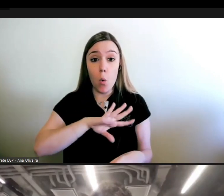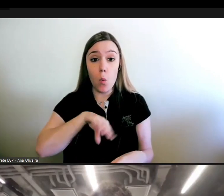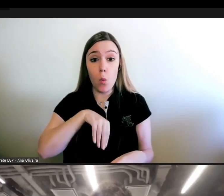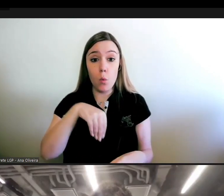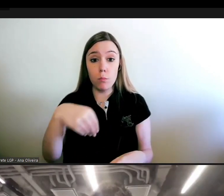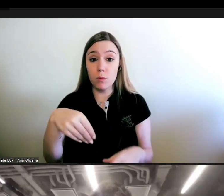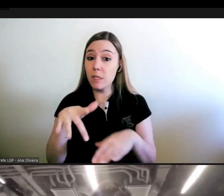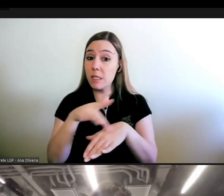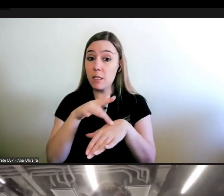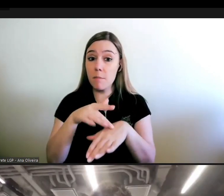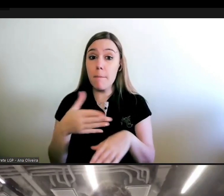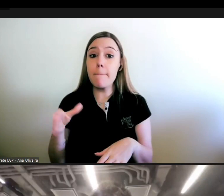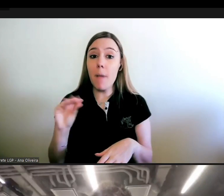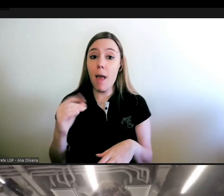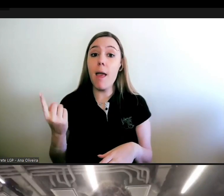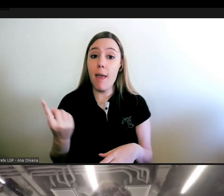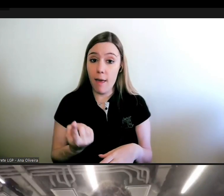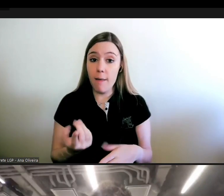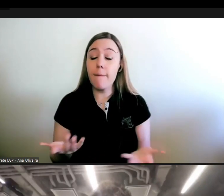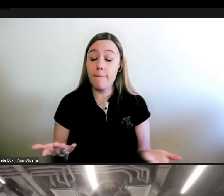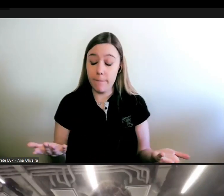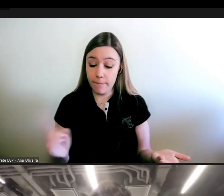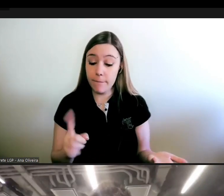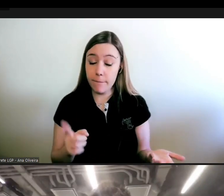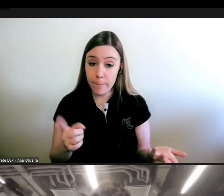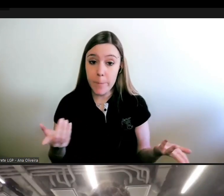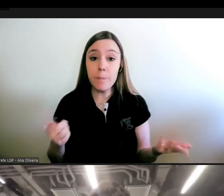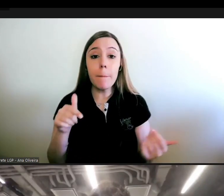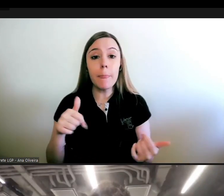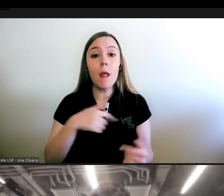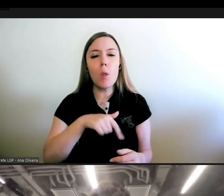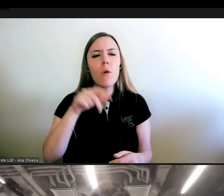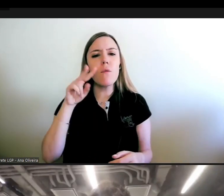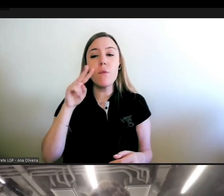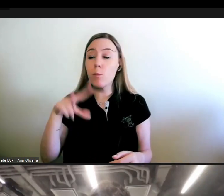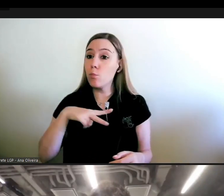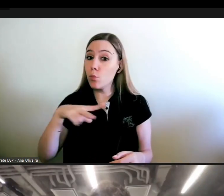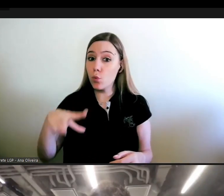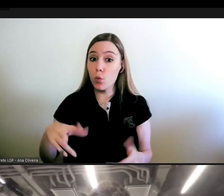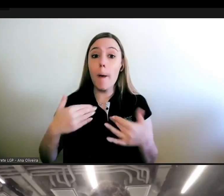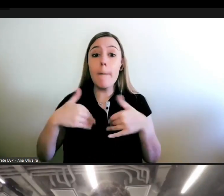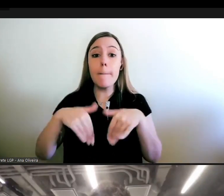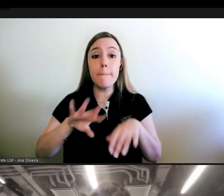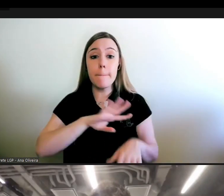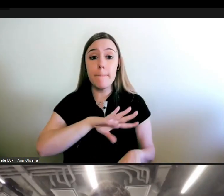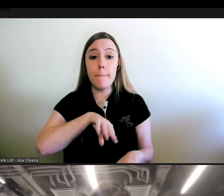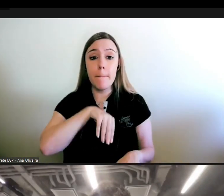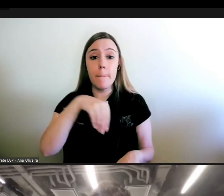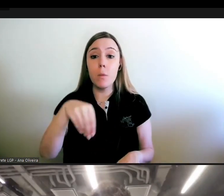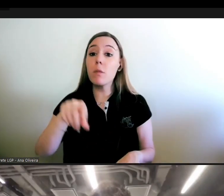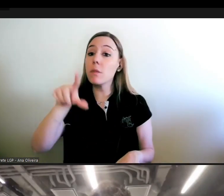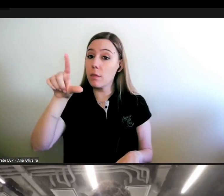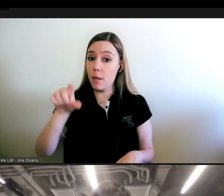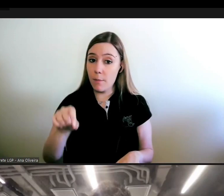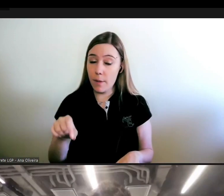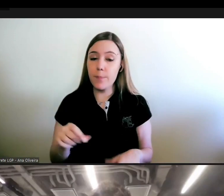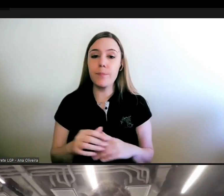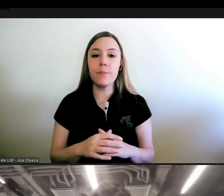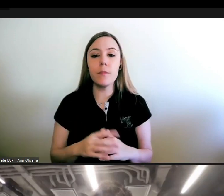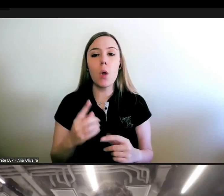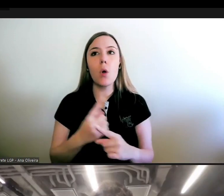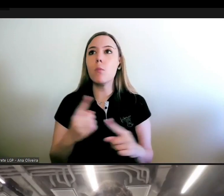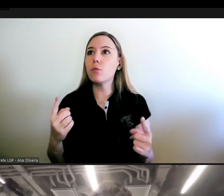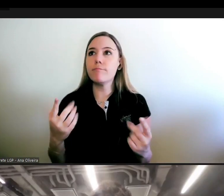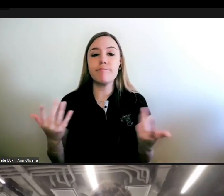vulnerabilidade. E isso nós vemos em Portugal e no resto do mundo, porque nós não precisamos de